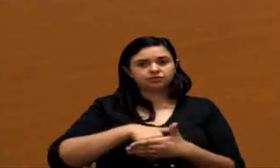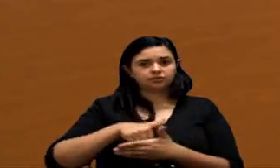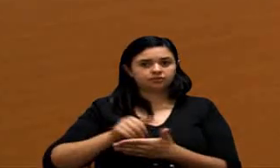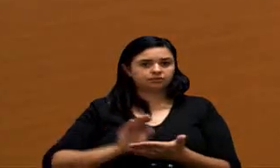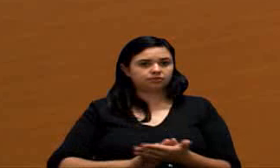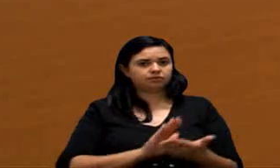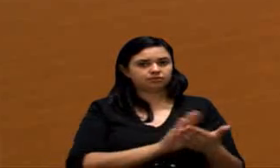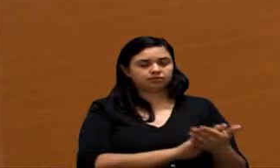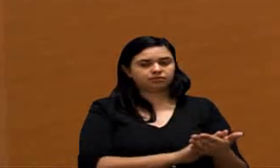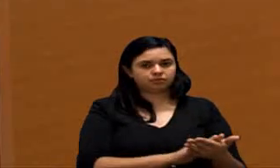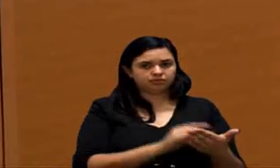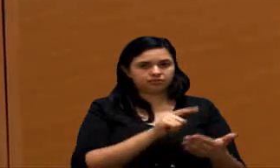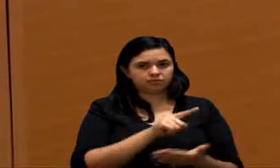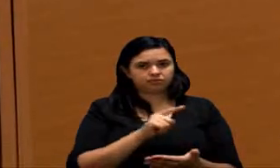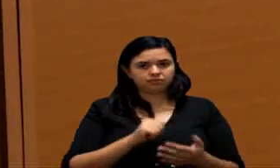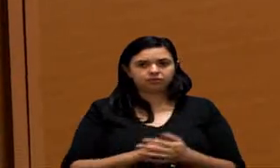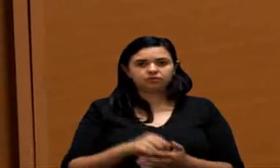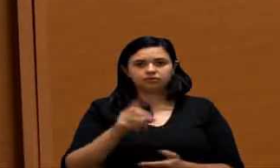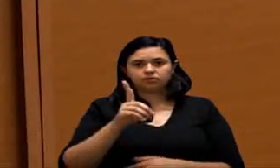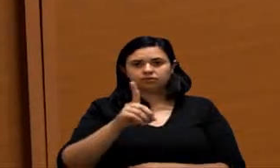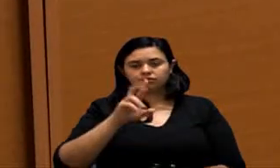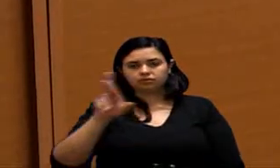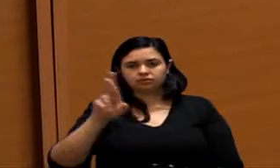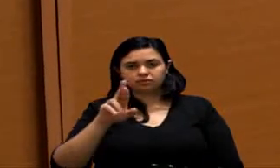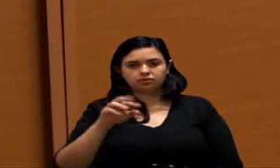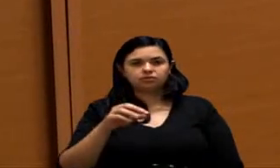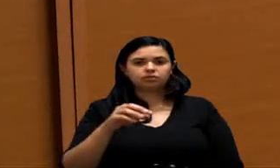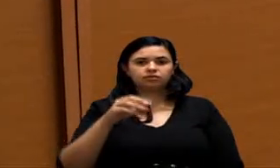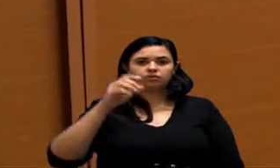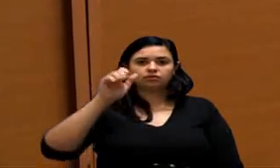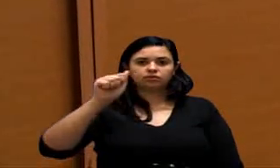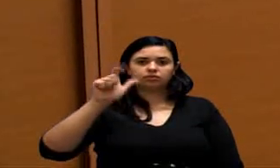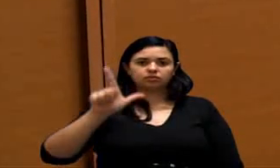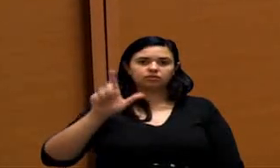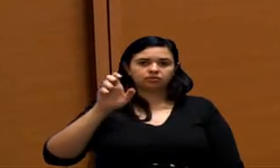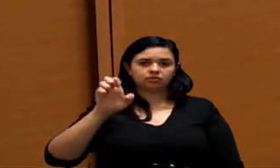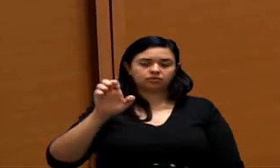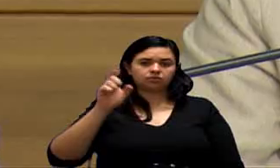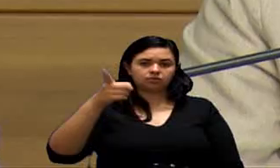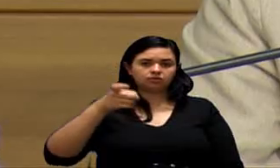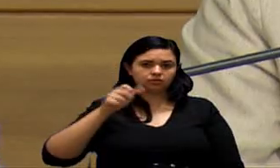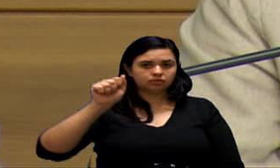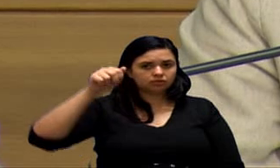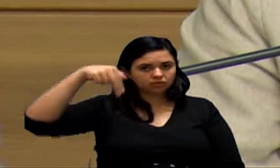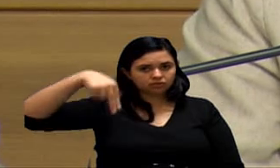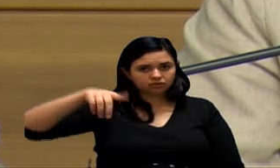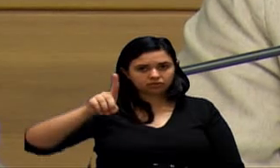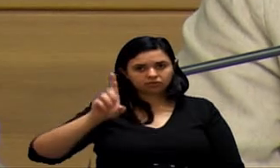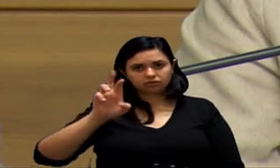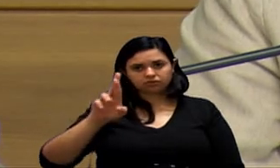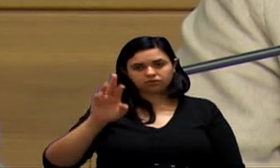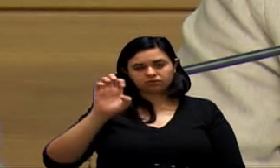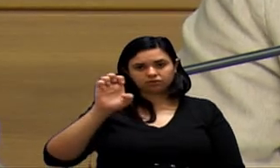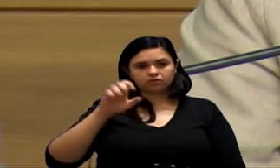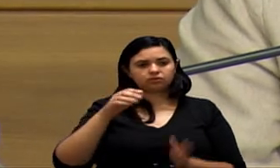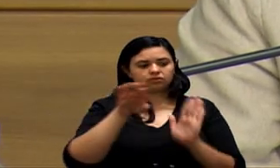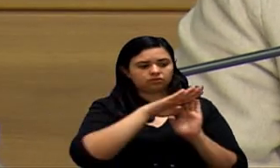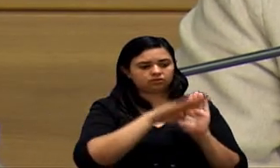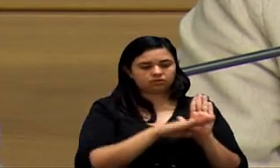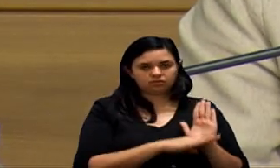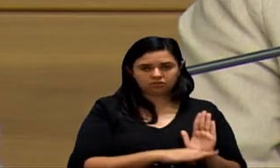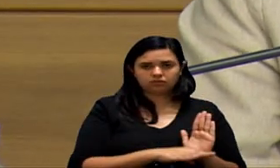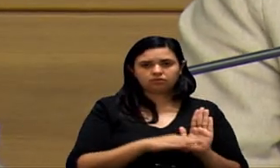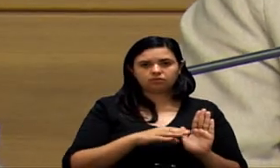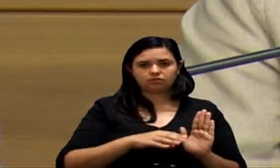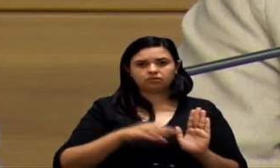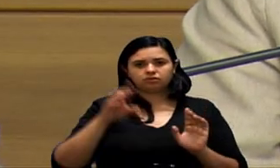ao excelentíssimo magistrado doutor Alexandre Melo Guerra pela publicação de obra jurídica Comentários ao Código Civil, Direito Contemporâneo da